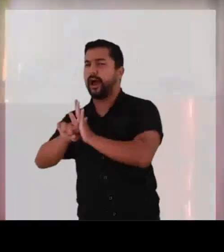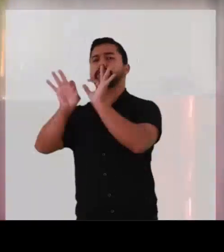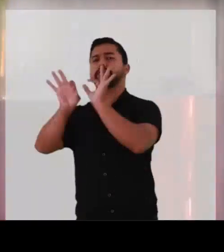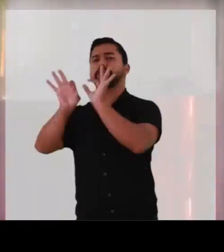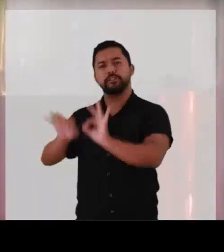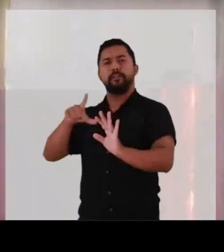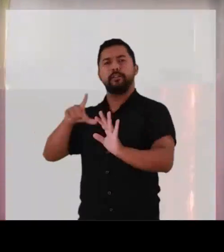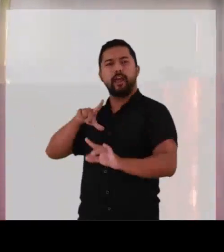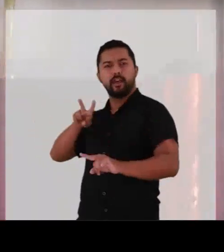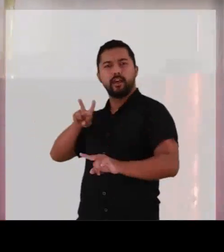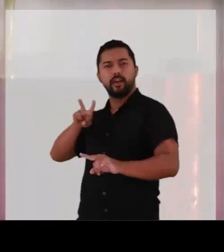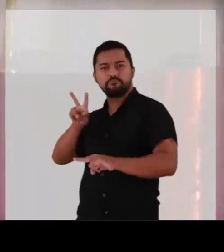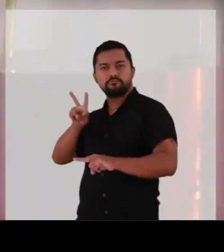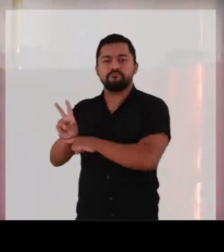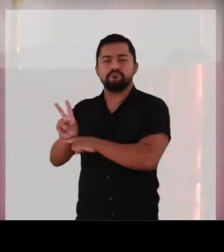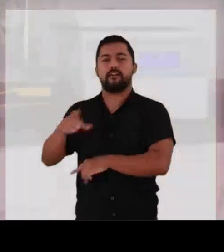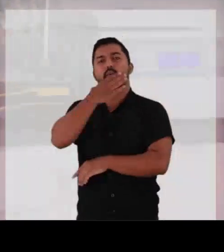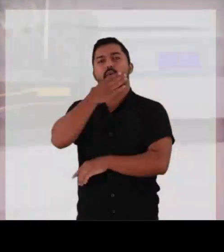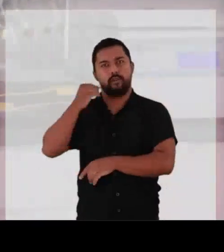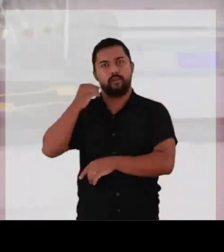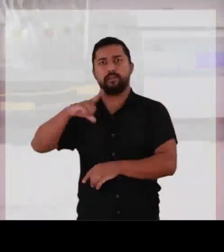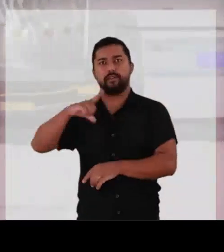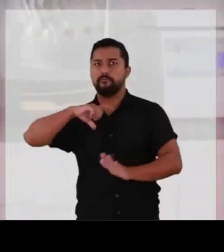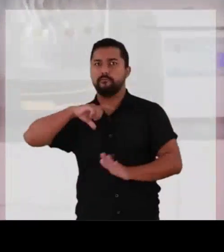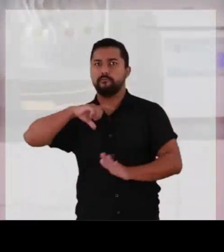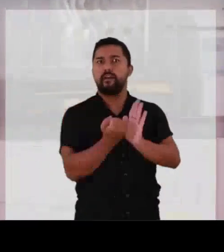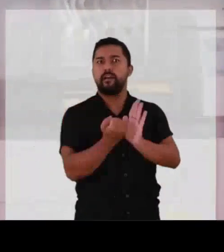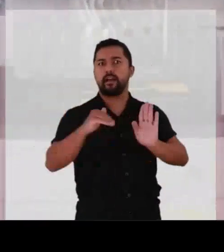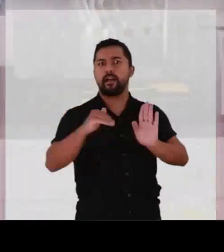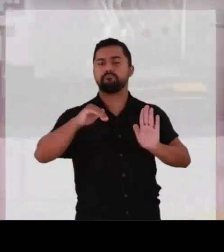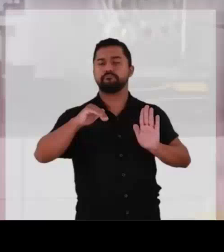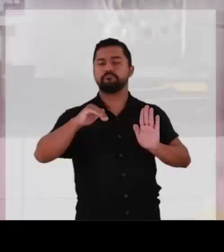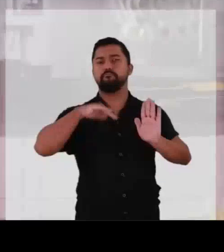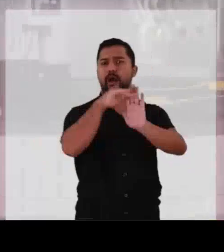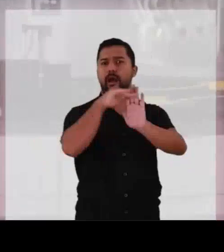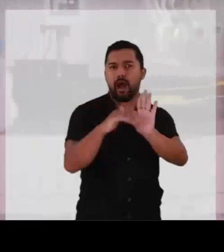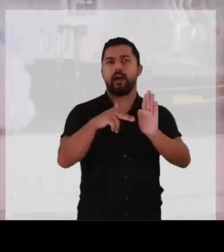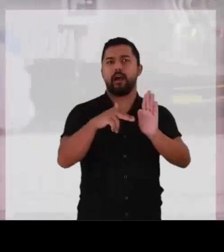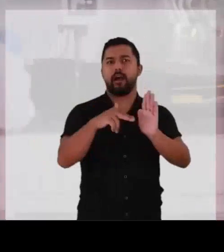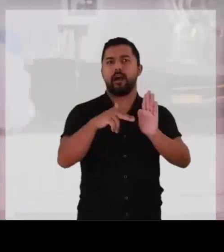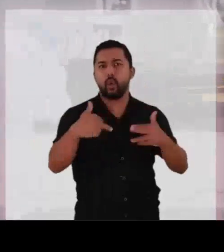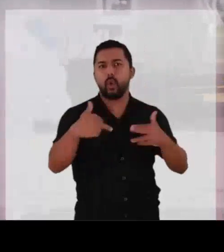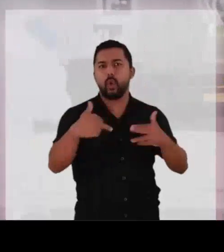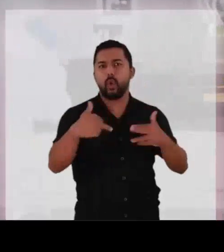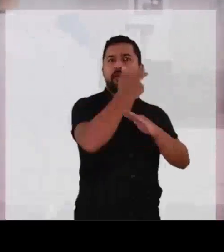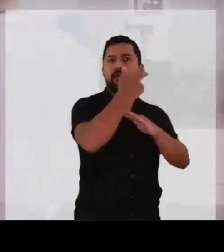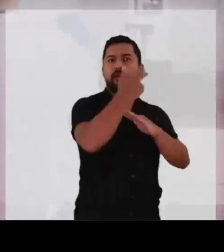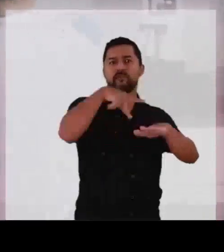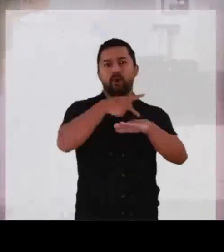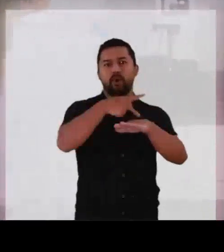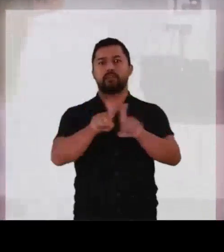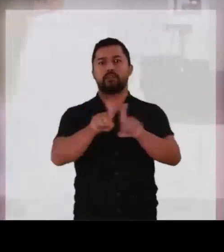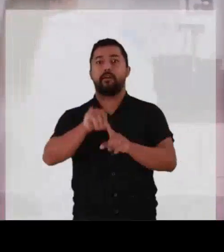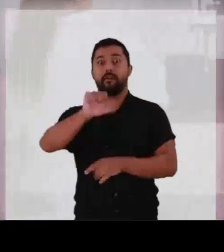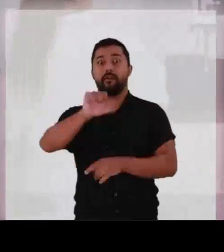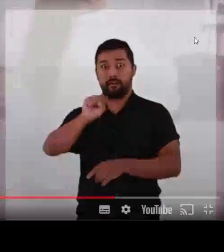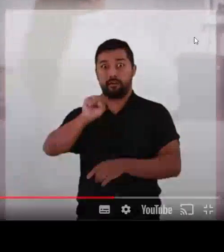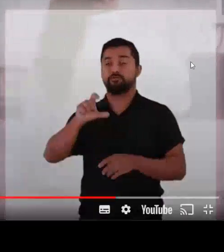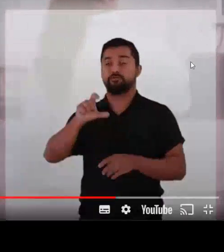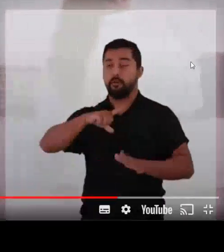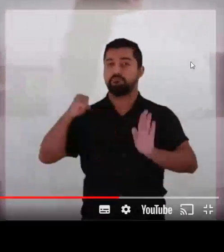segundo um rigoroso controle de qualidade, obedecendo a normas internacionais e ao sistema de gestão ISO